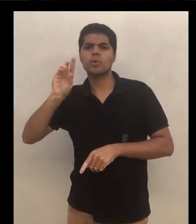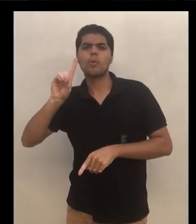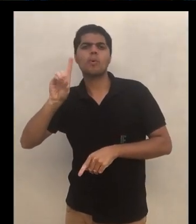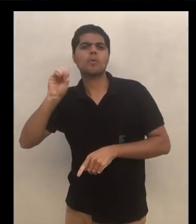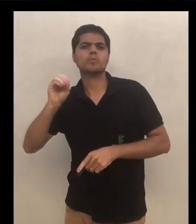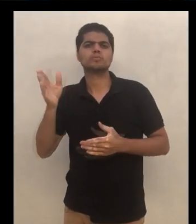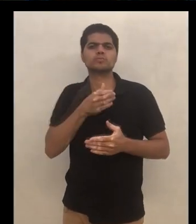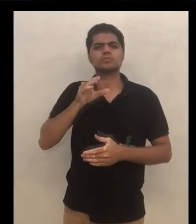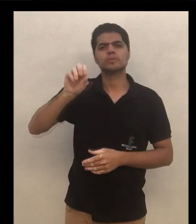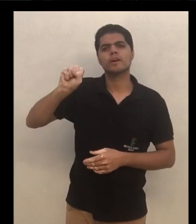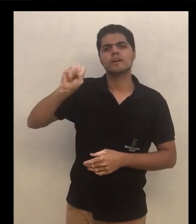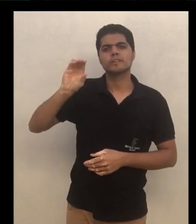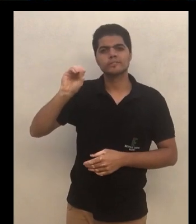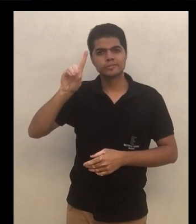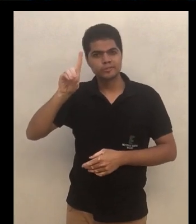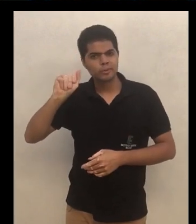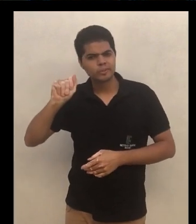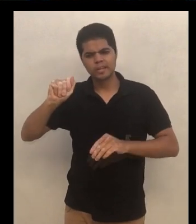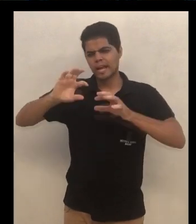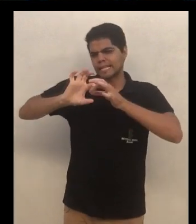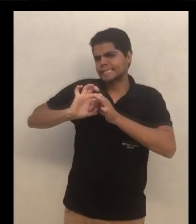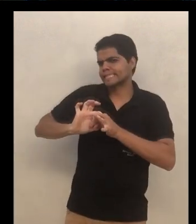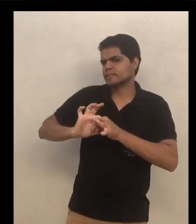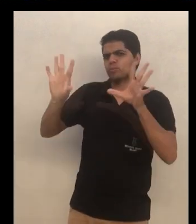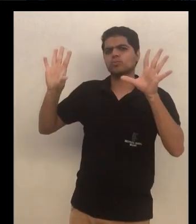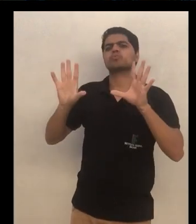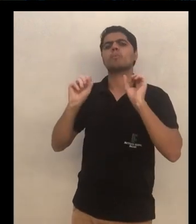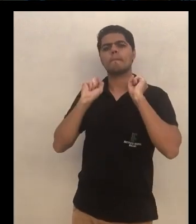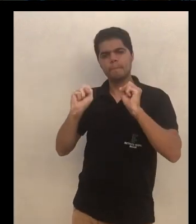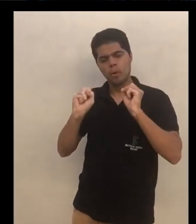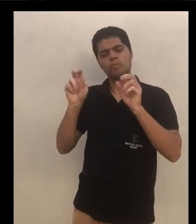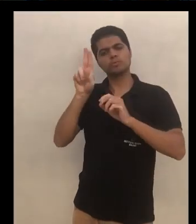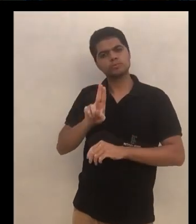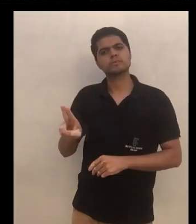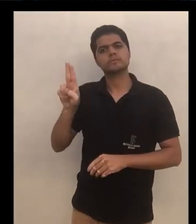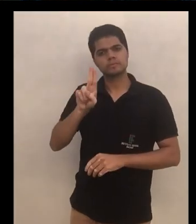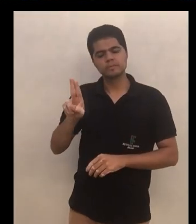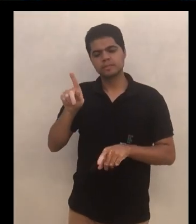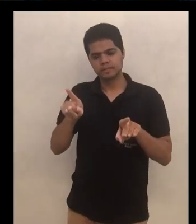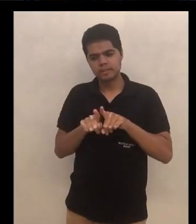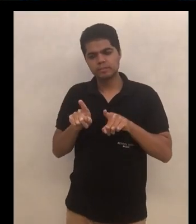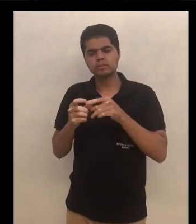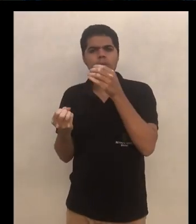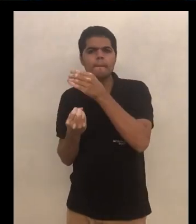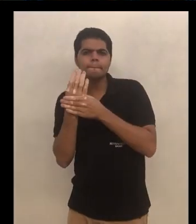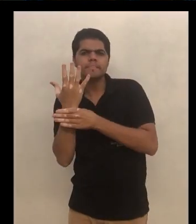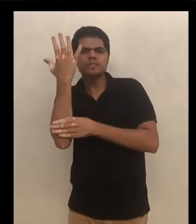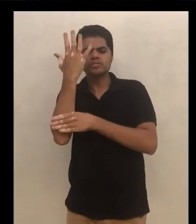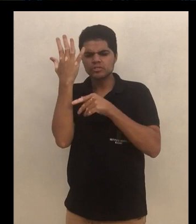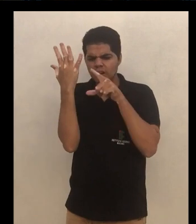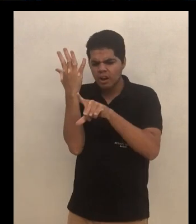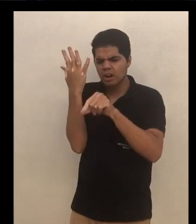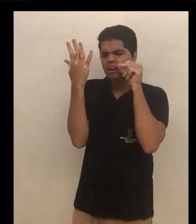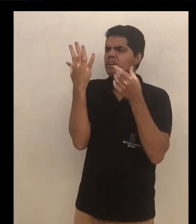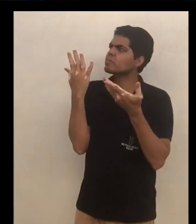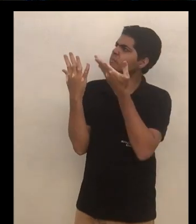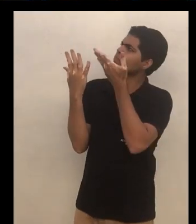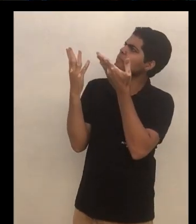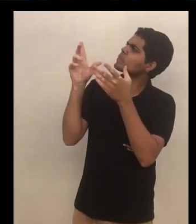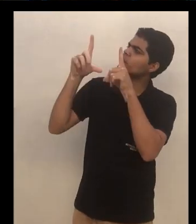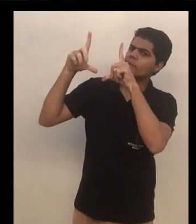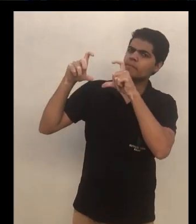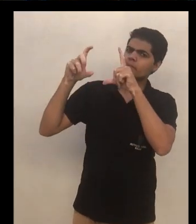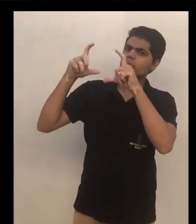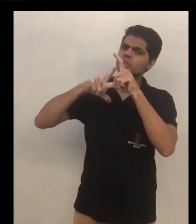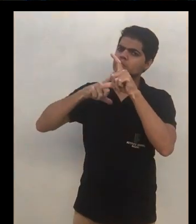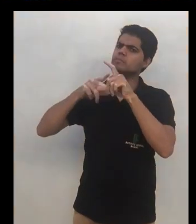isso é permitido. Observem que nessa produção aqui tem essa plantinha, a lamanda, e você pode usar ela como